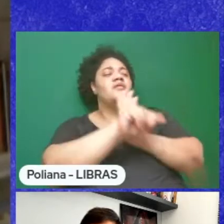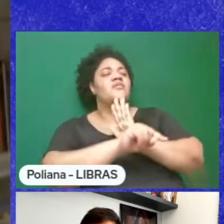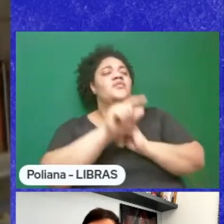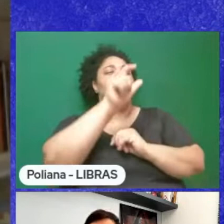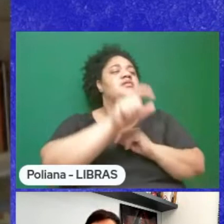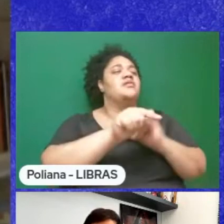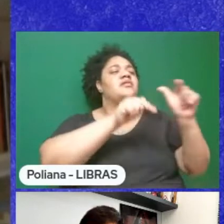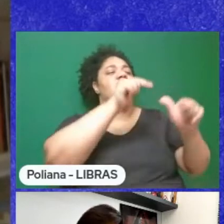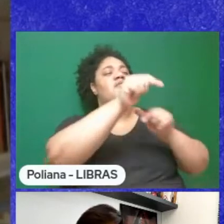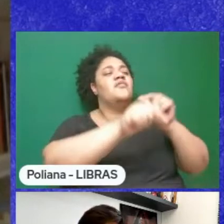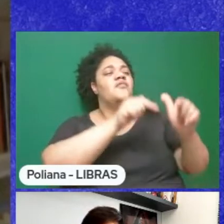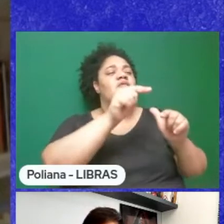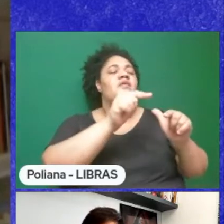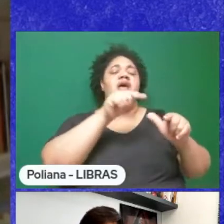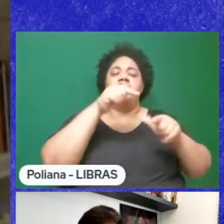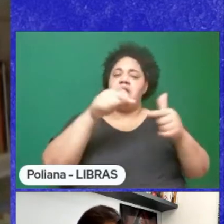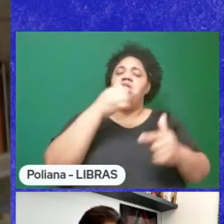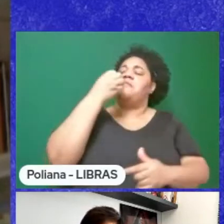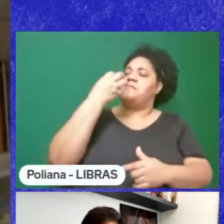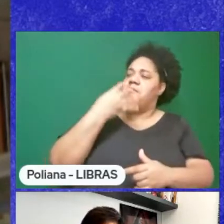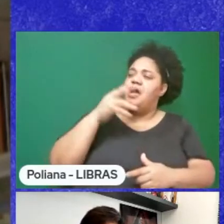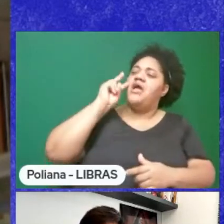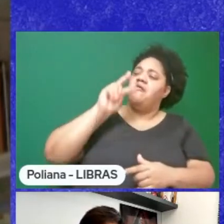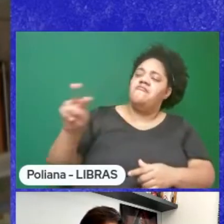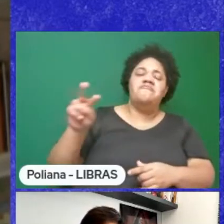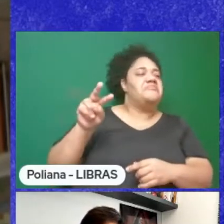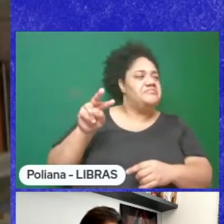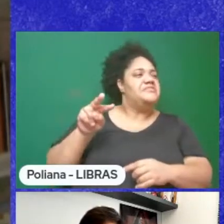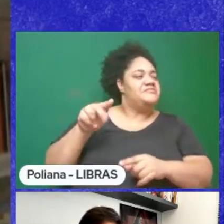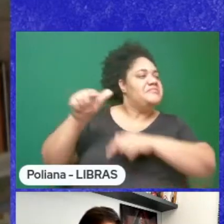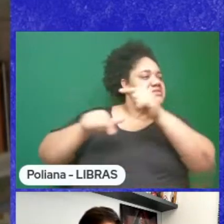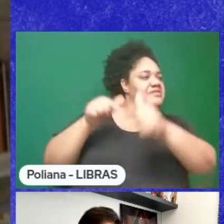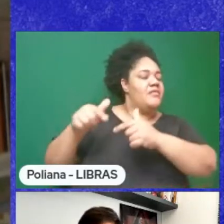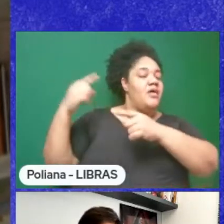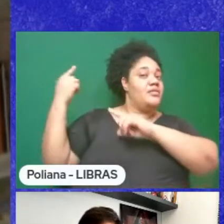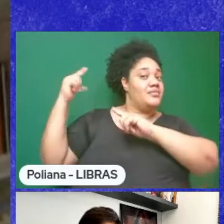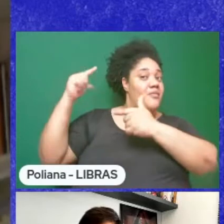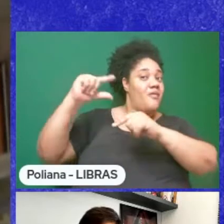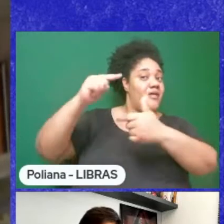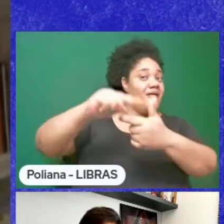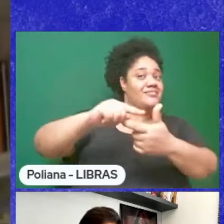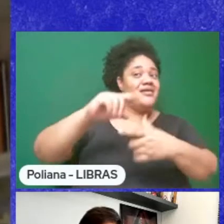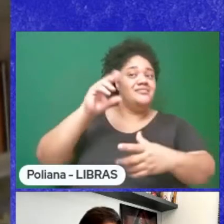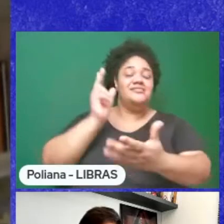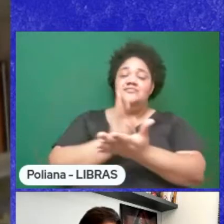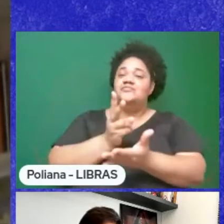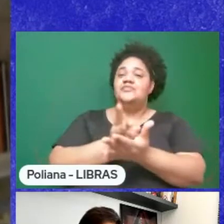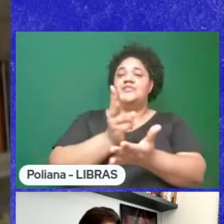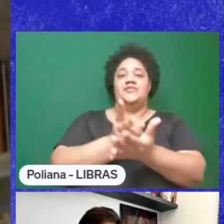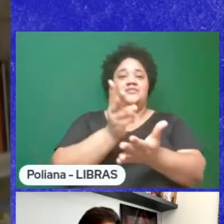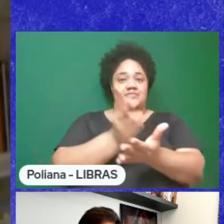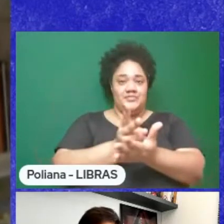trabalhava ali, ah, fazia isso muito bem, pois é, eu prestava muita atenção. Então a gente vê que tem uma tradição naquilo também, de manter aquele